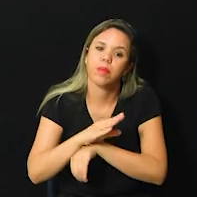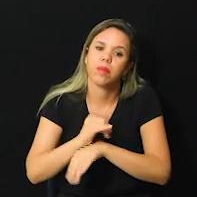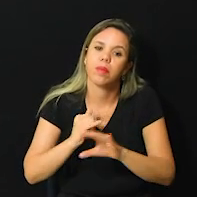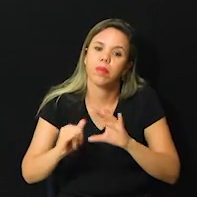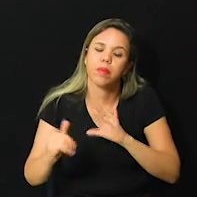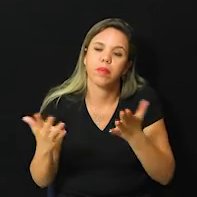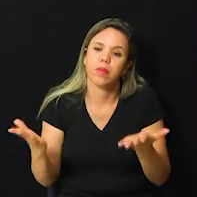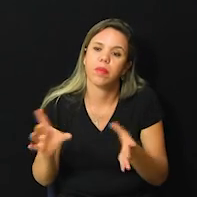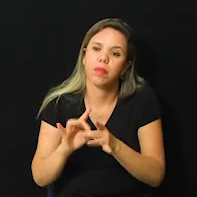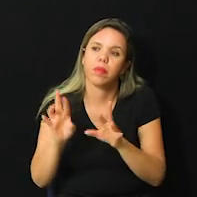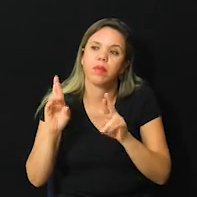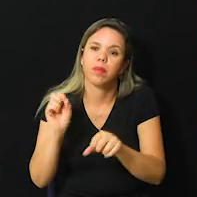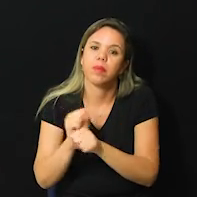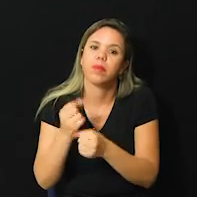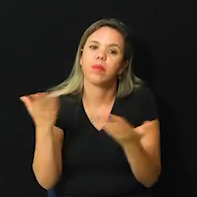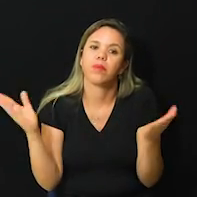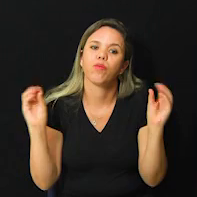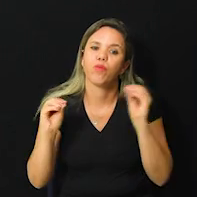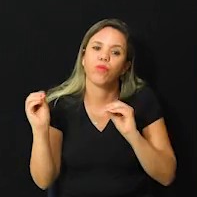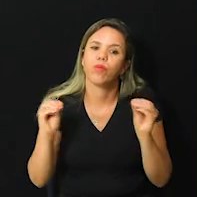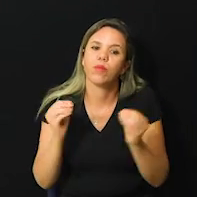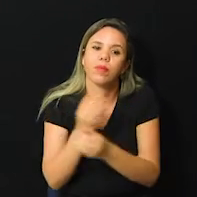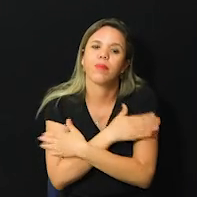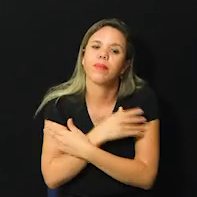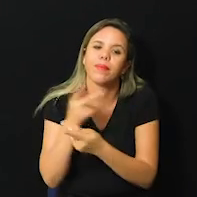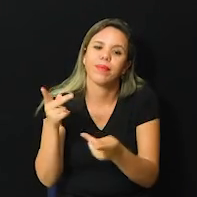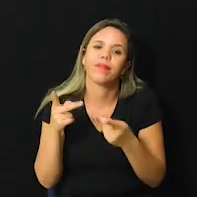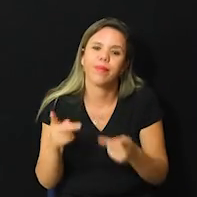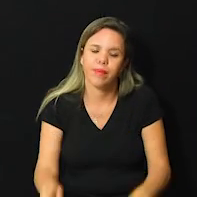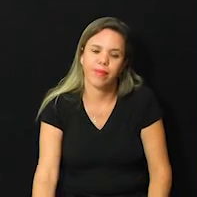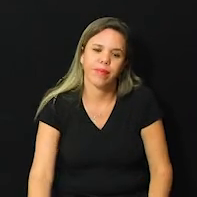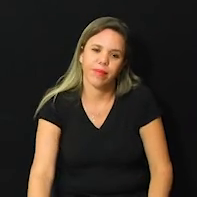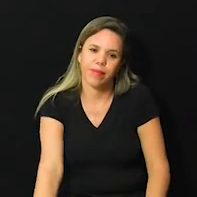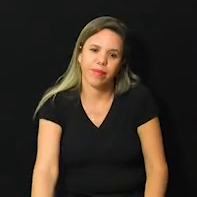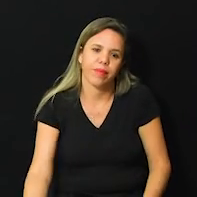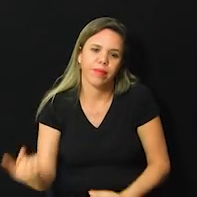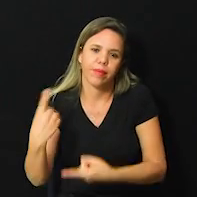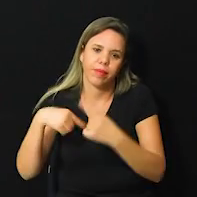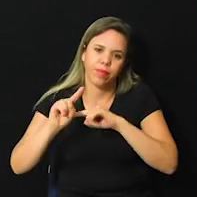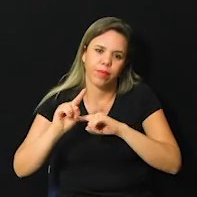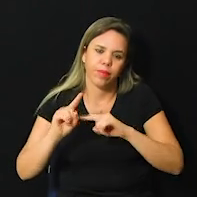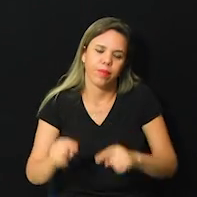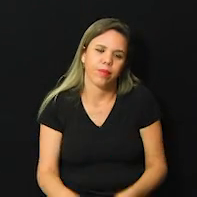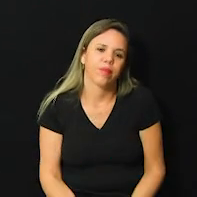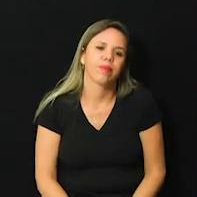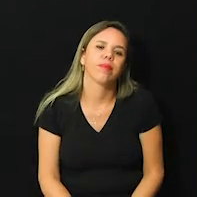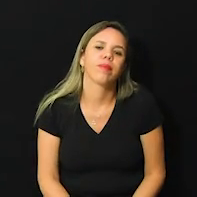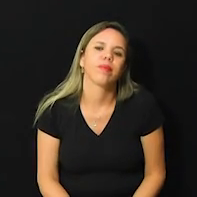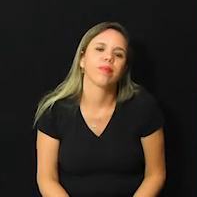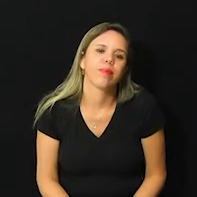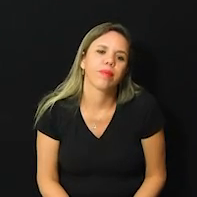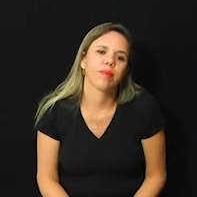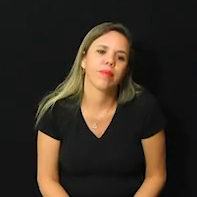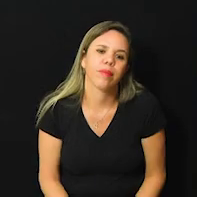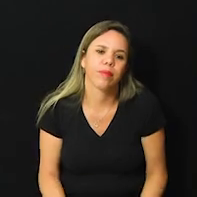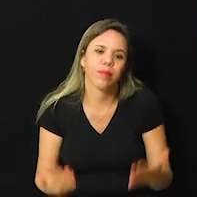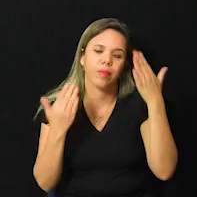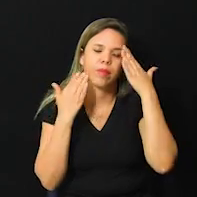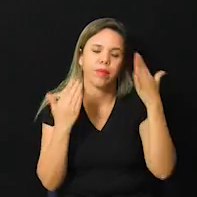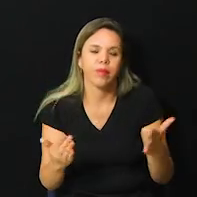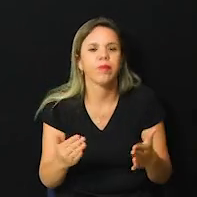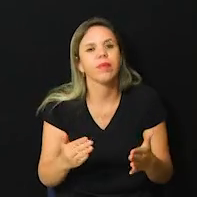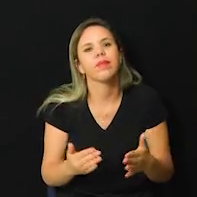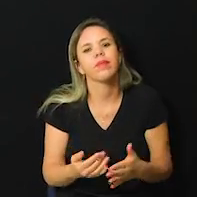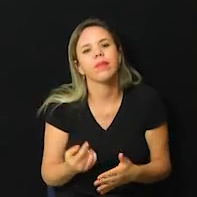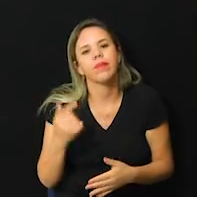pode me mandar mensagem eu tô lá esperando vocês obrigada pelo convite gente muito sucesso para todo mundo é isso aí